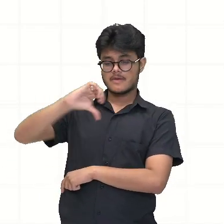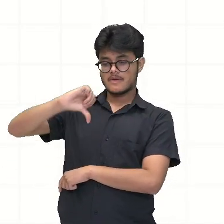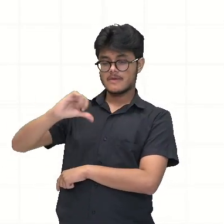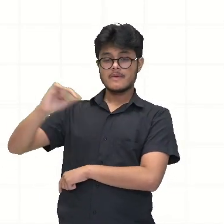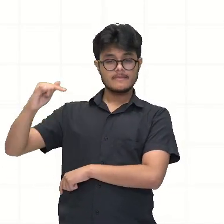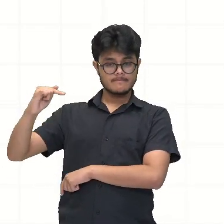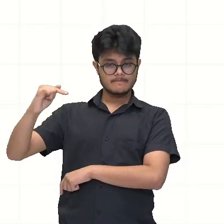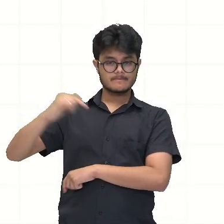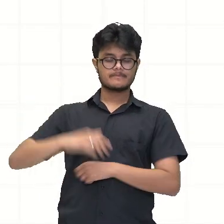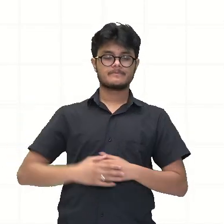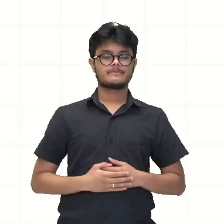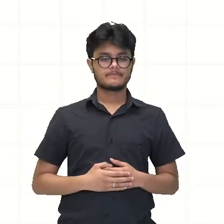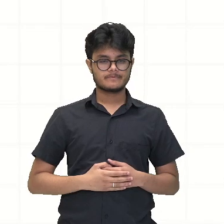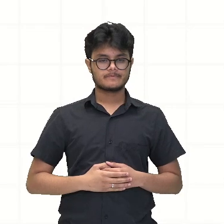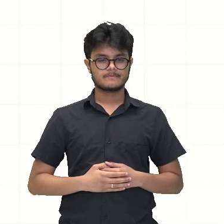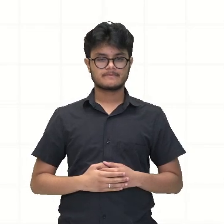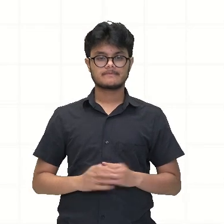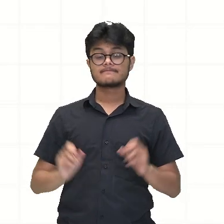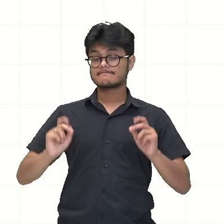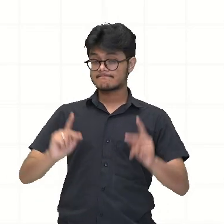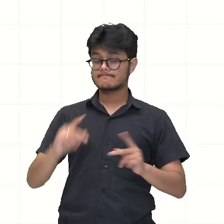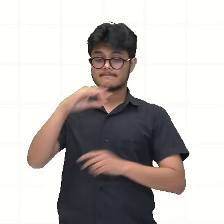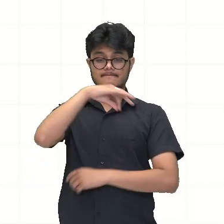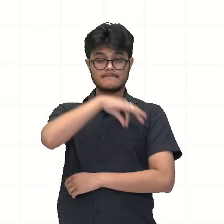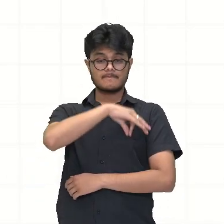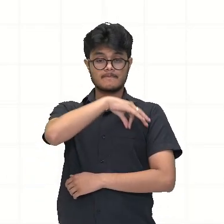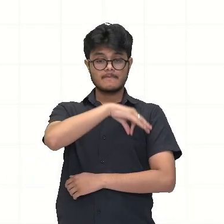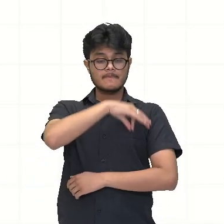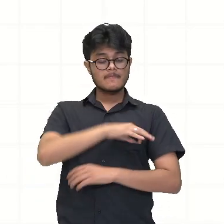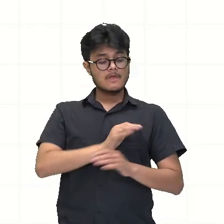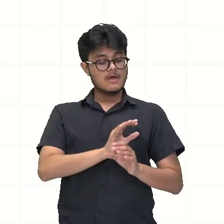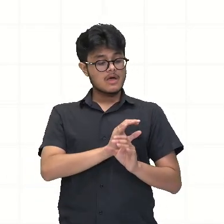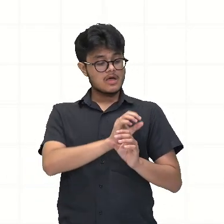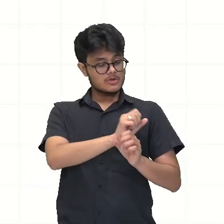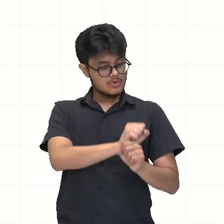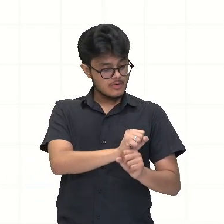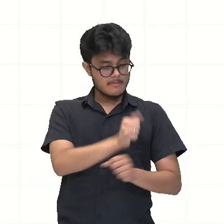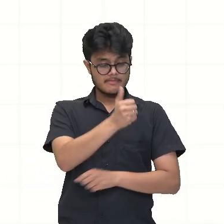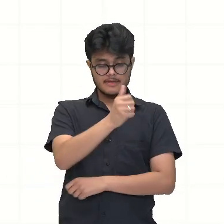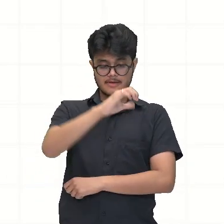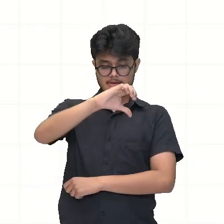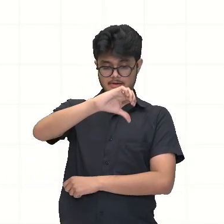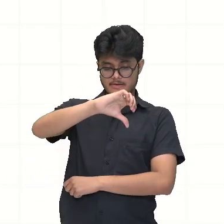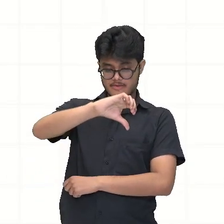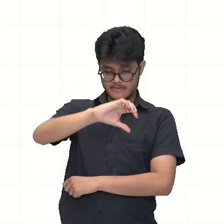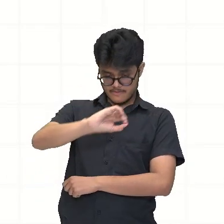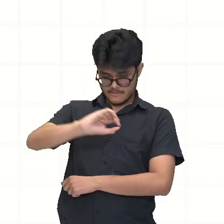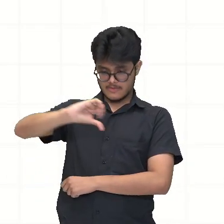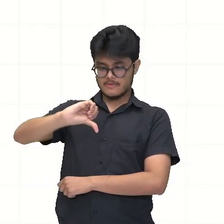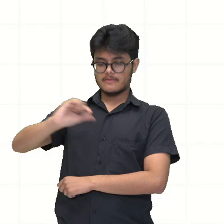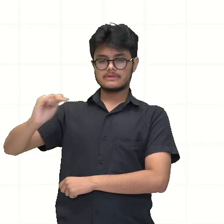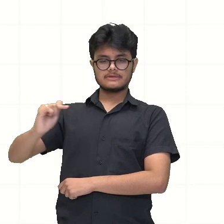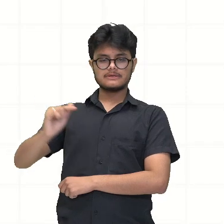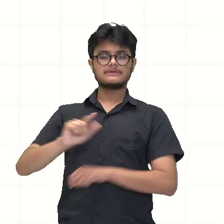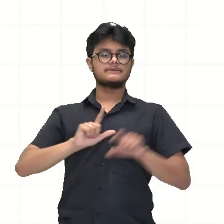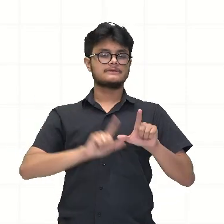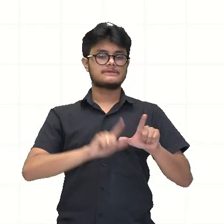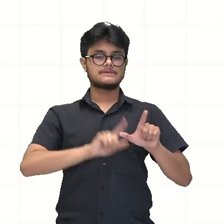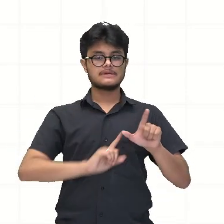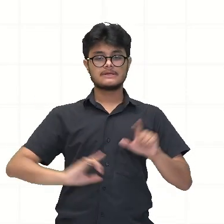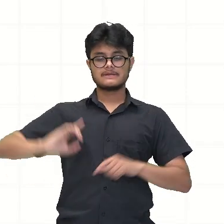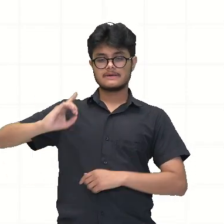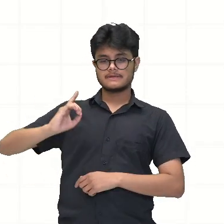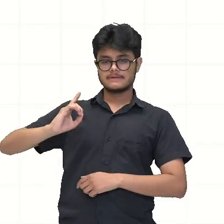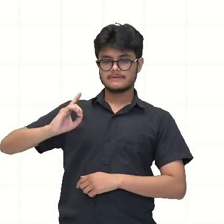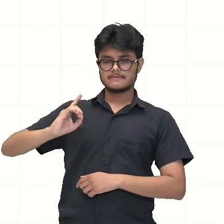Ou seja, o salário do funcionário vai ser de R$ 1.097. Então, é a letra D. Viu